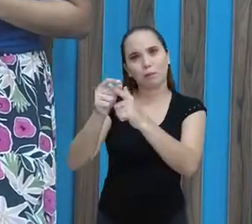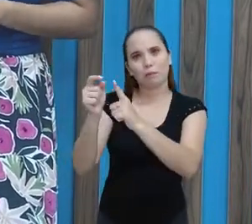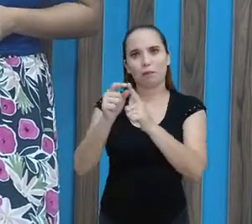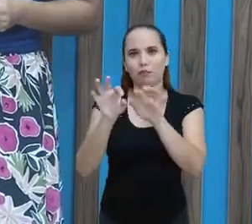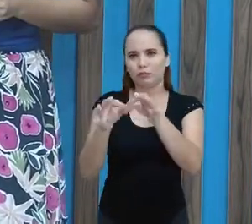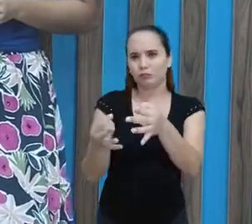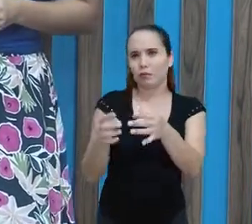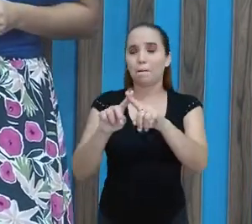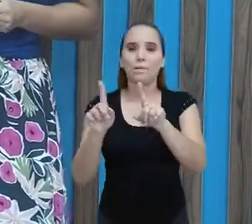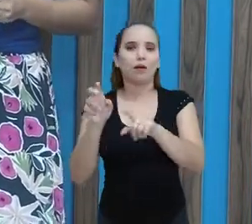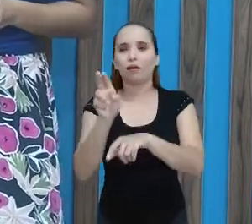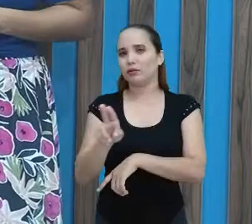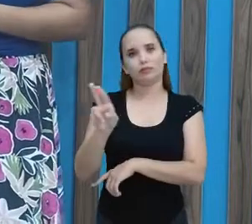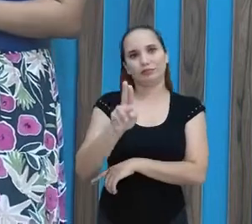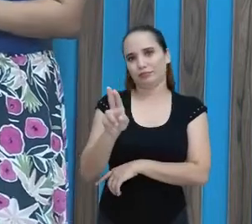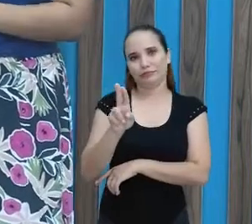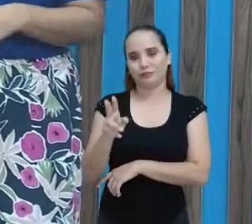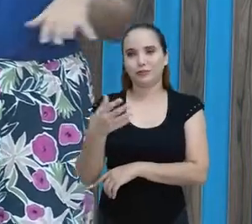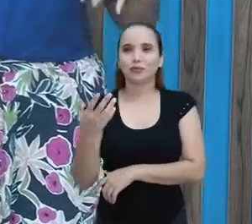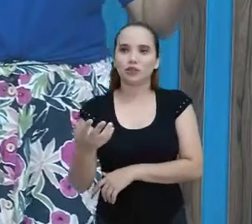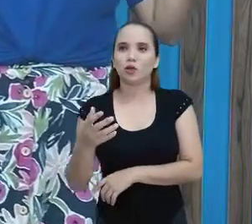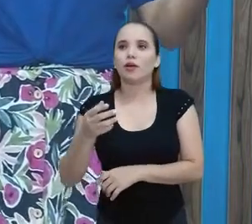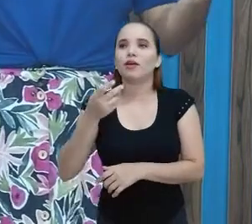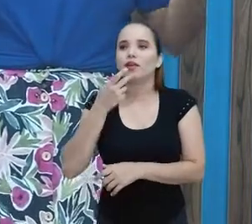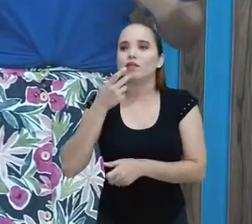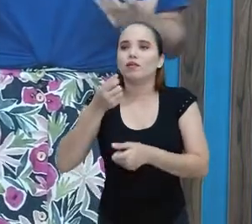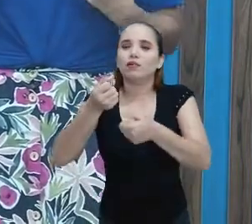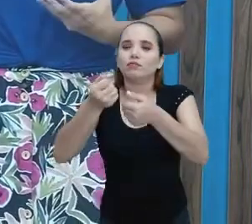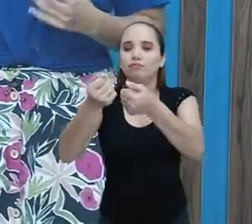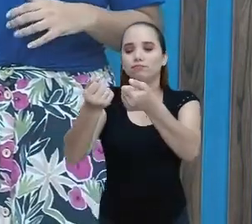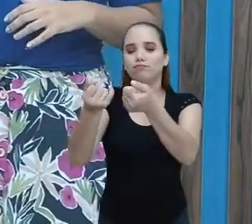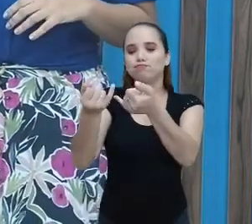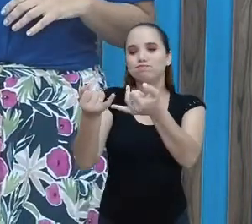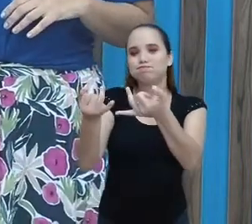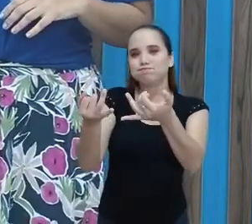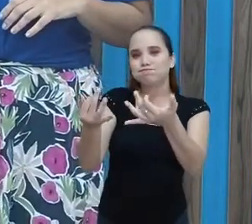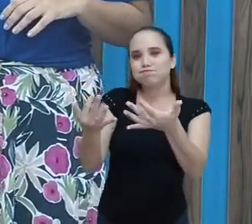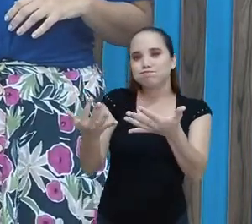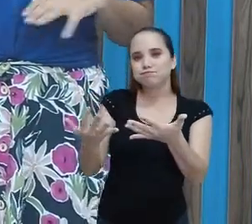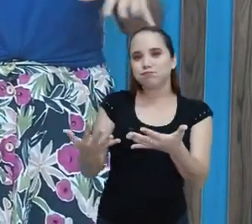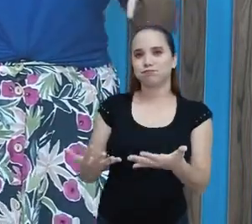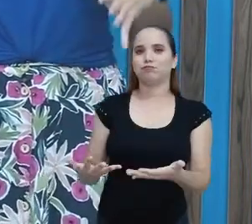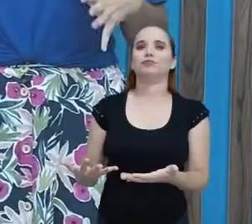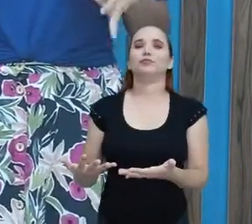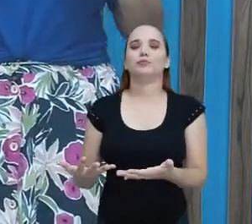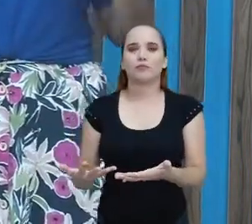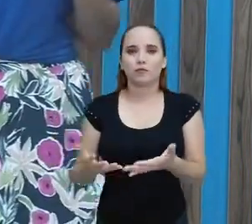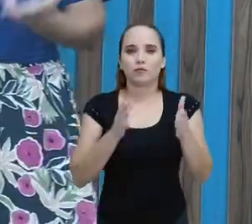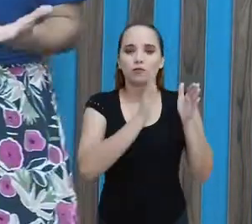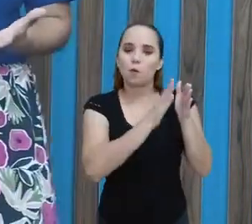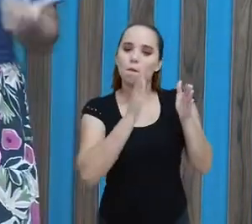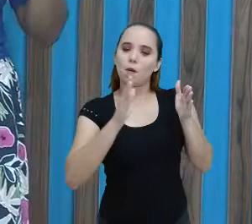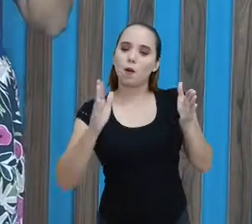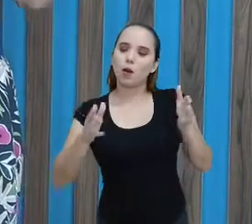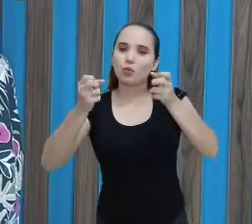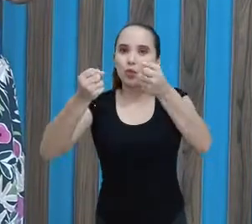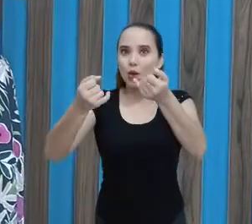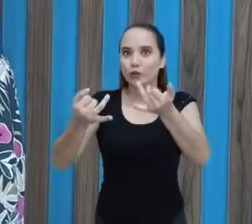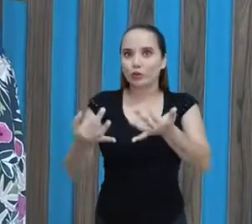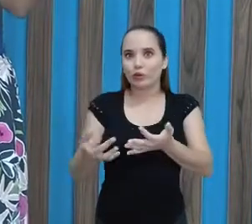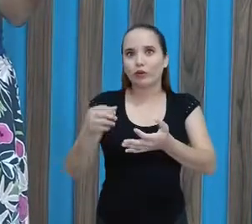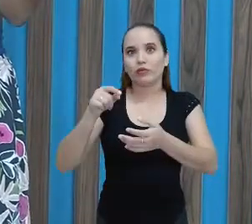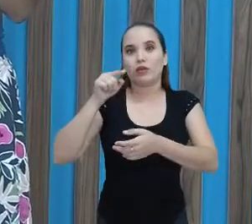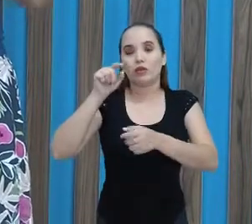alisava apenas a verde pelúcia. Então, ele vai fazer aqui um processo de descrição que